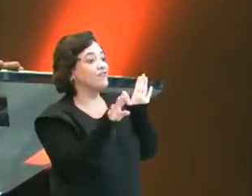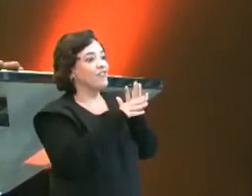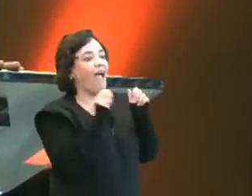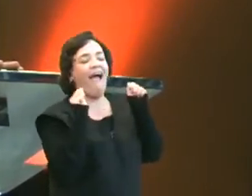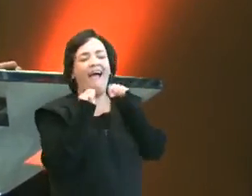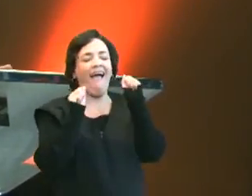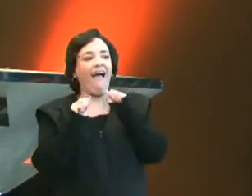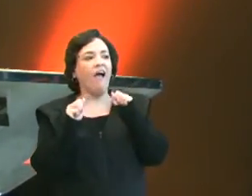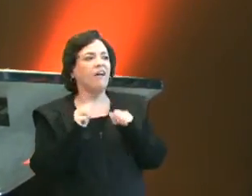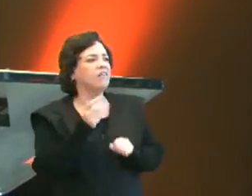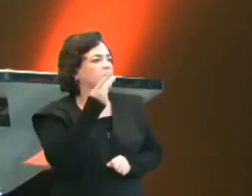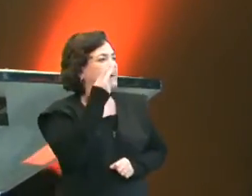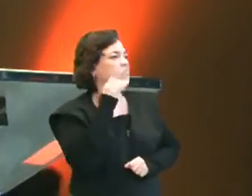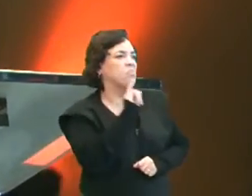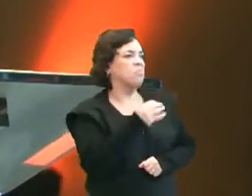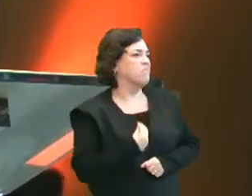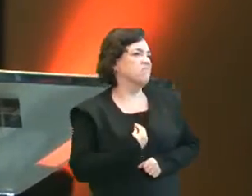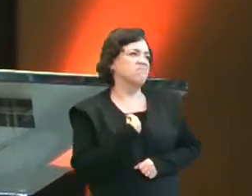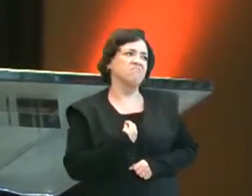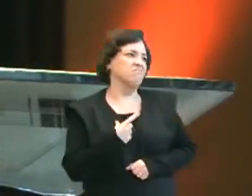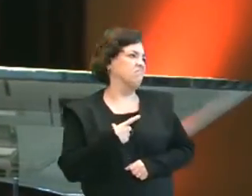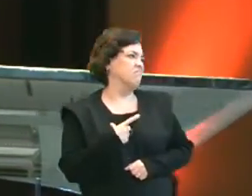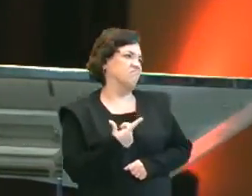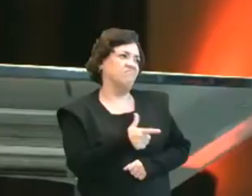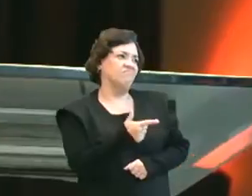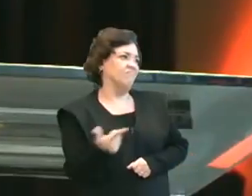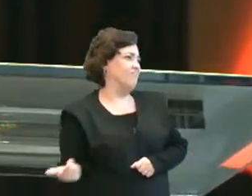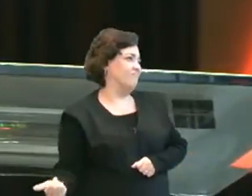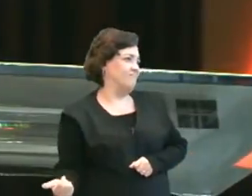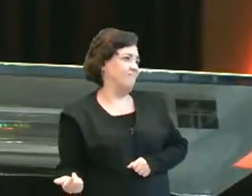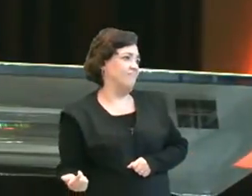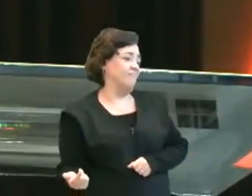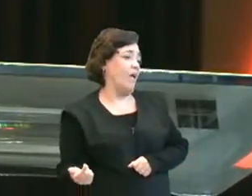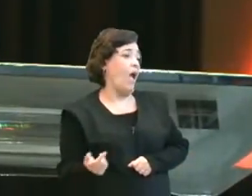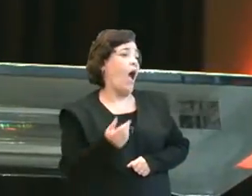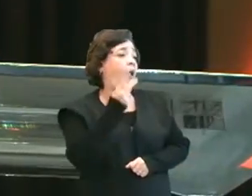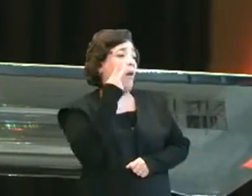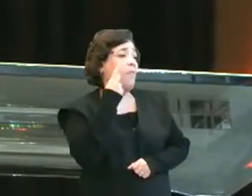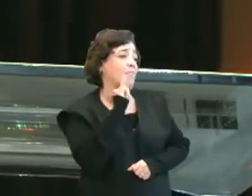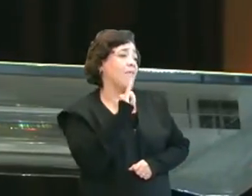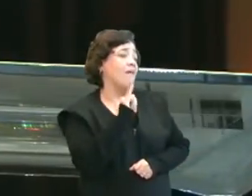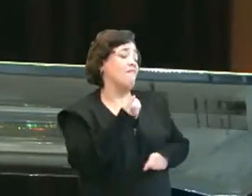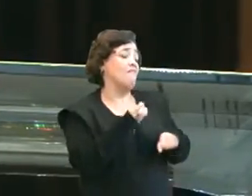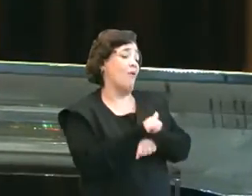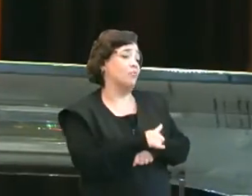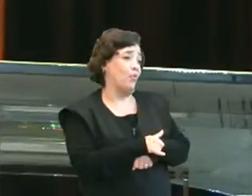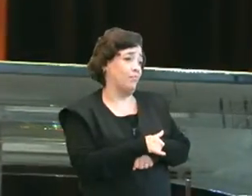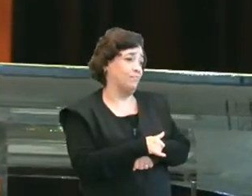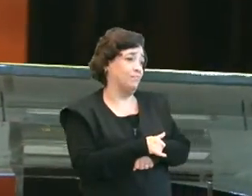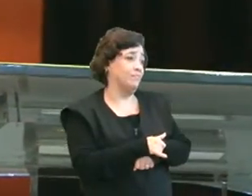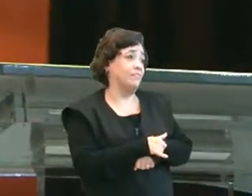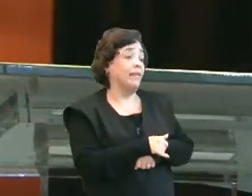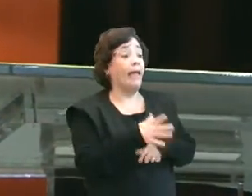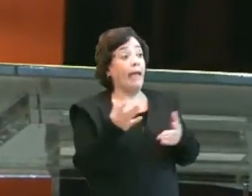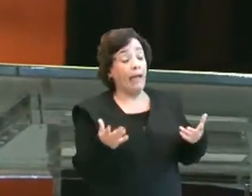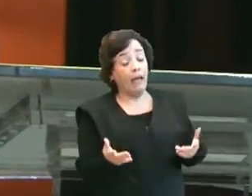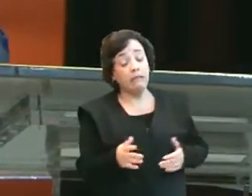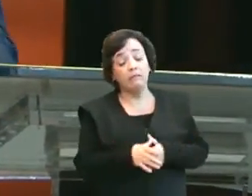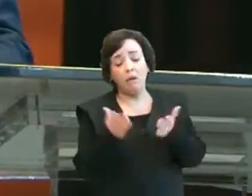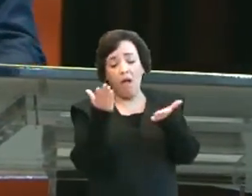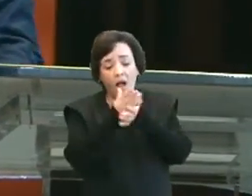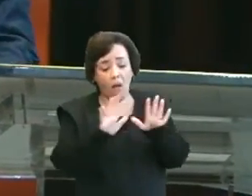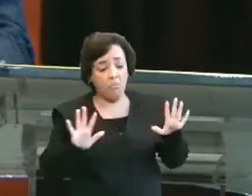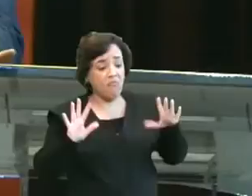Quando termina a festa, a mãe, uma mulher muito forte, chama ela e o seu irmão na